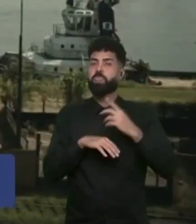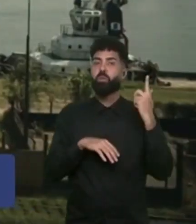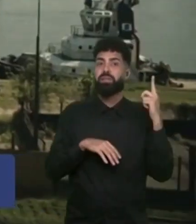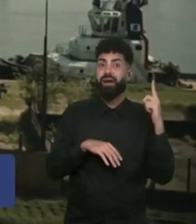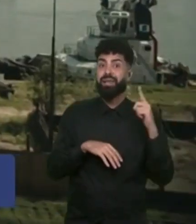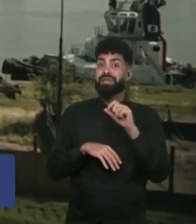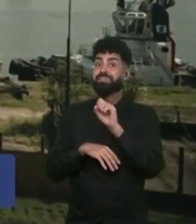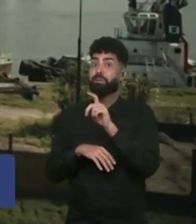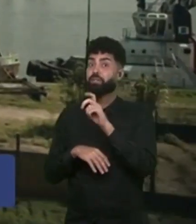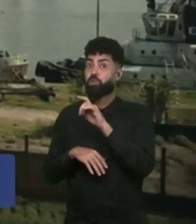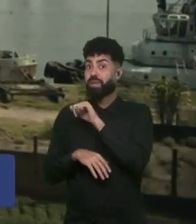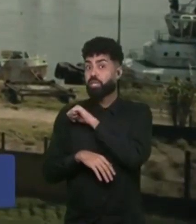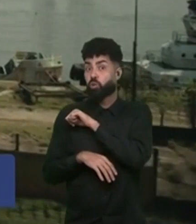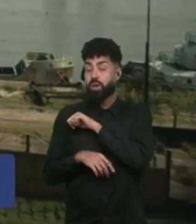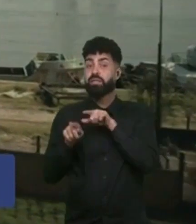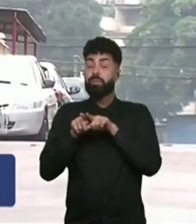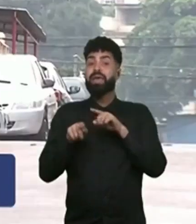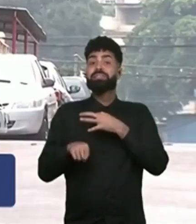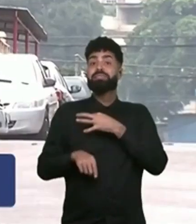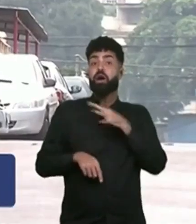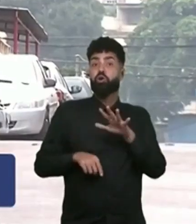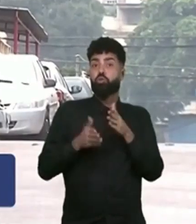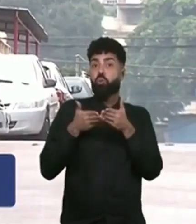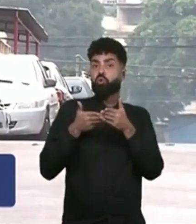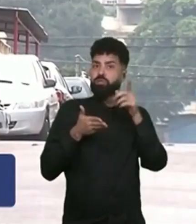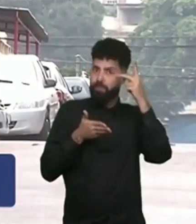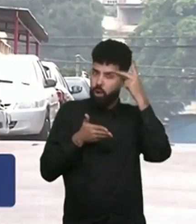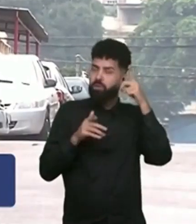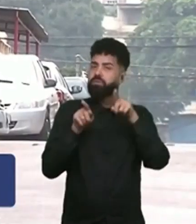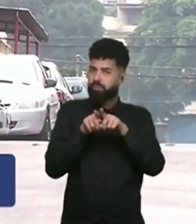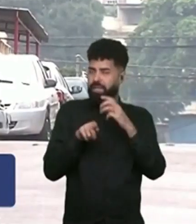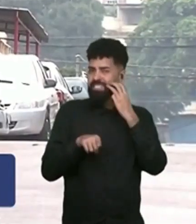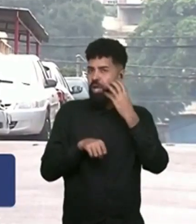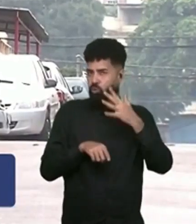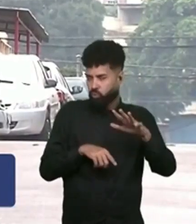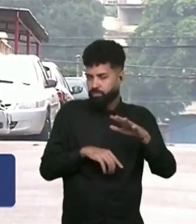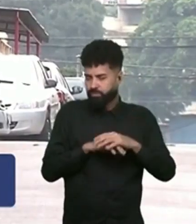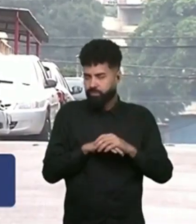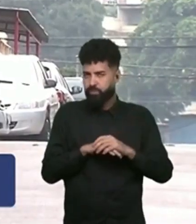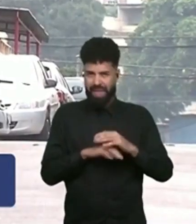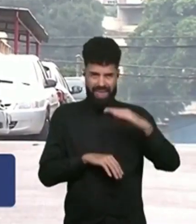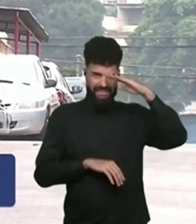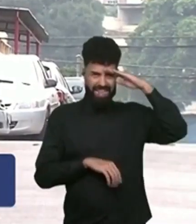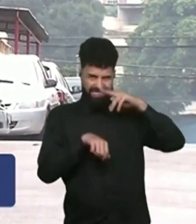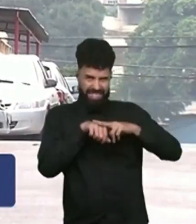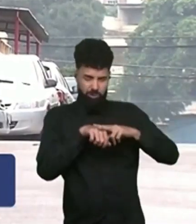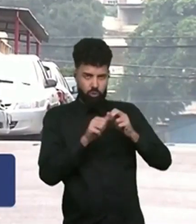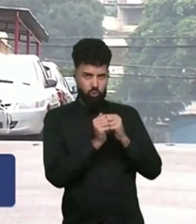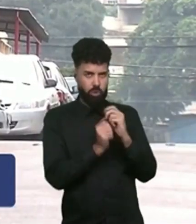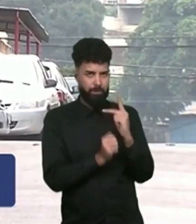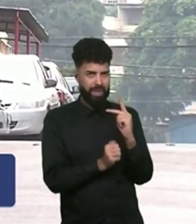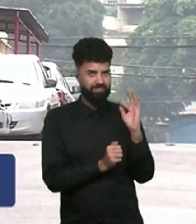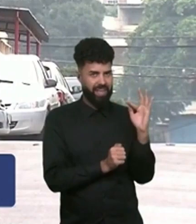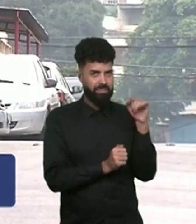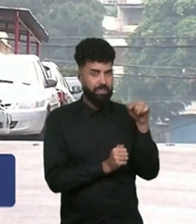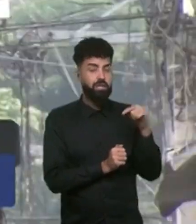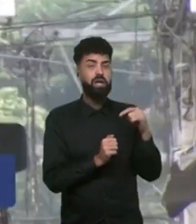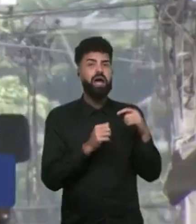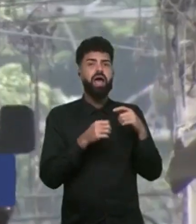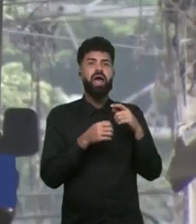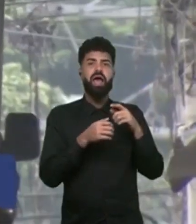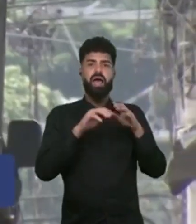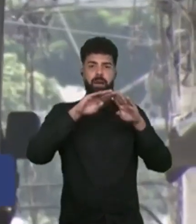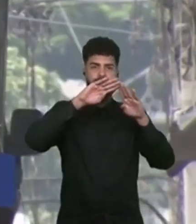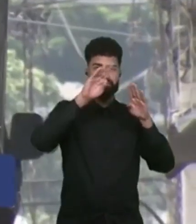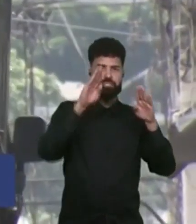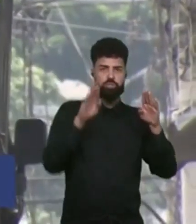Grosso, Mato Grosso do Sul e no Paraná. O ministro da Justiça e Segurança Pública, Flávio Dino, disse que dessa vez